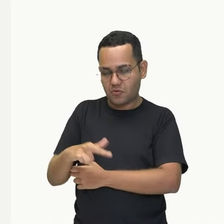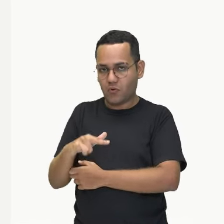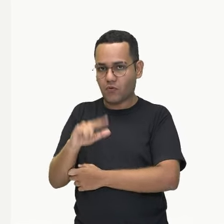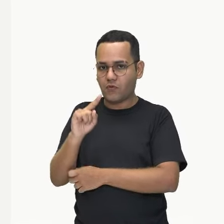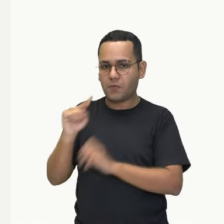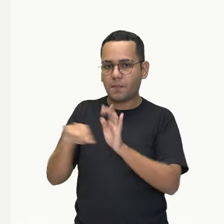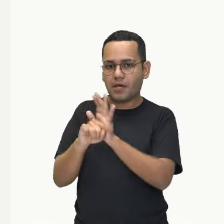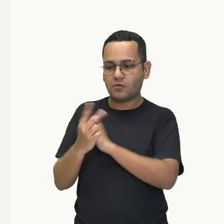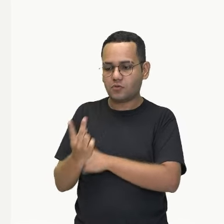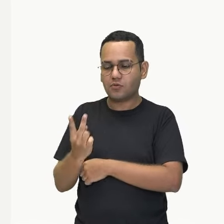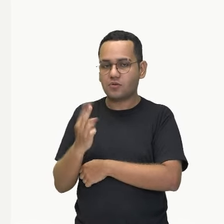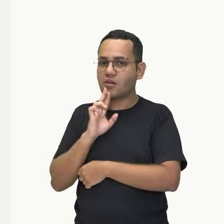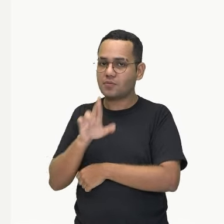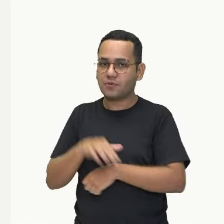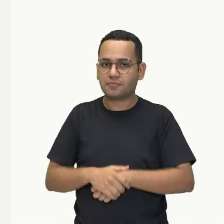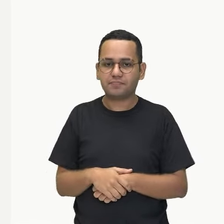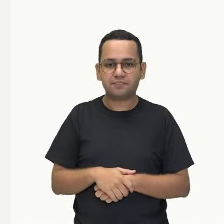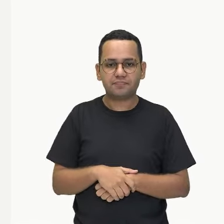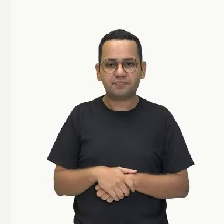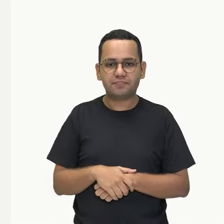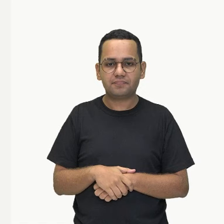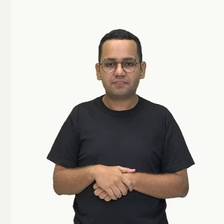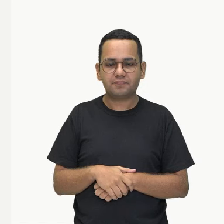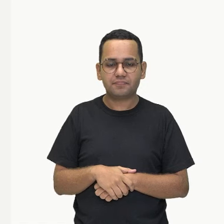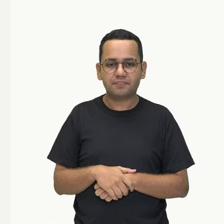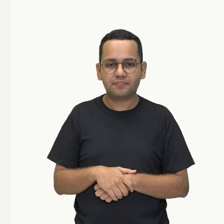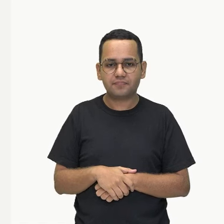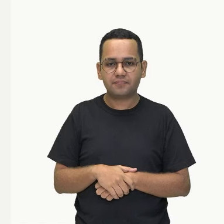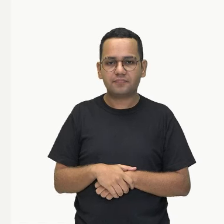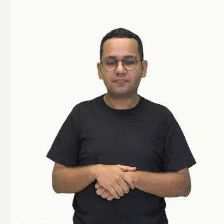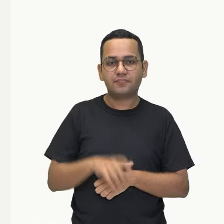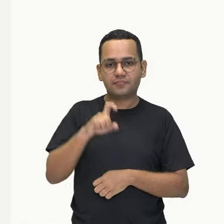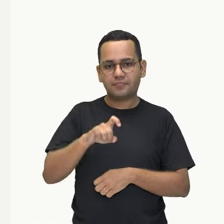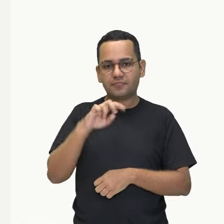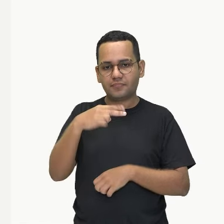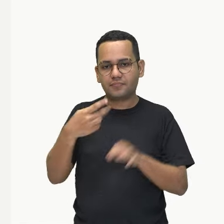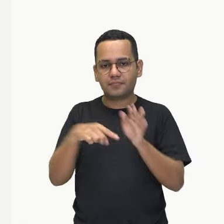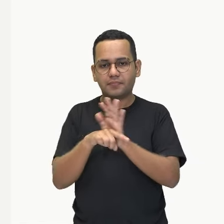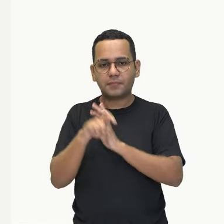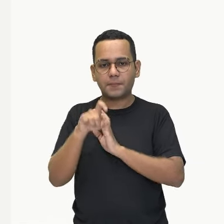sendo x ao quadrado menos x menos 2.